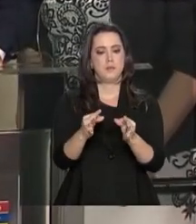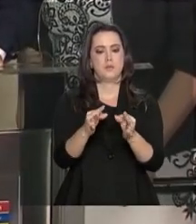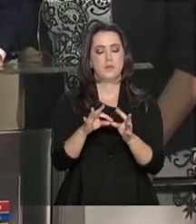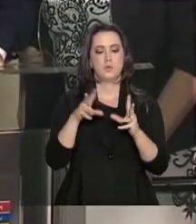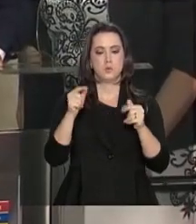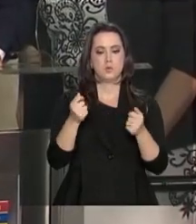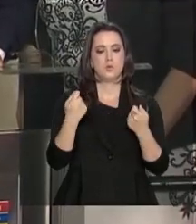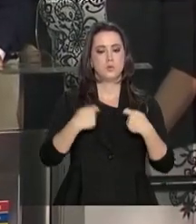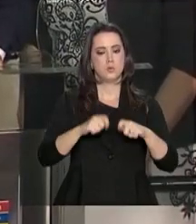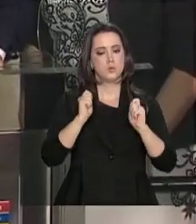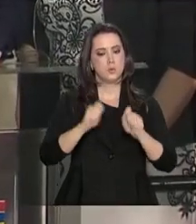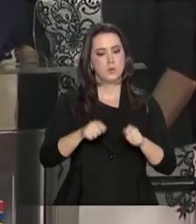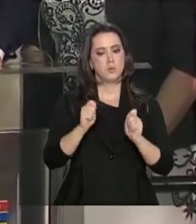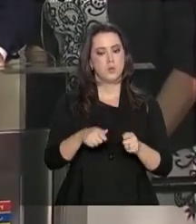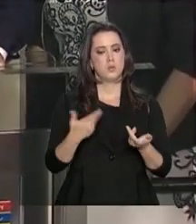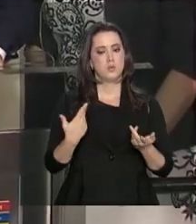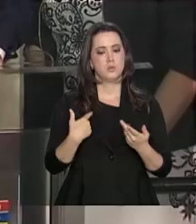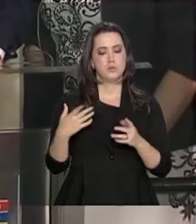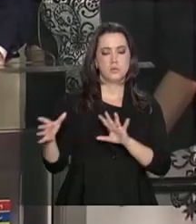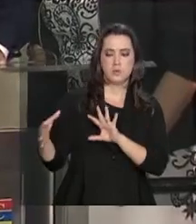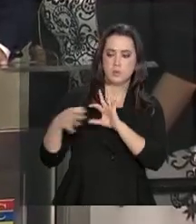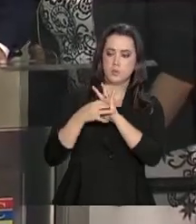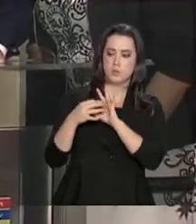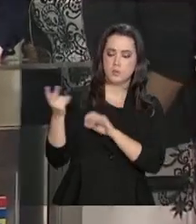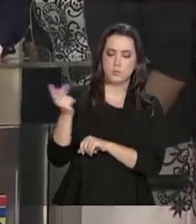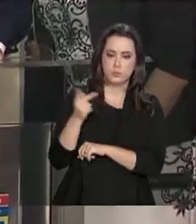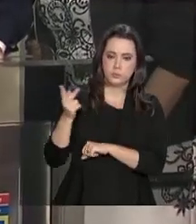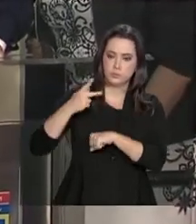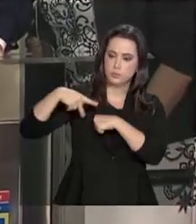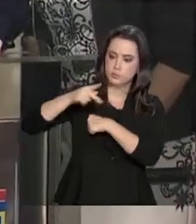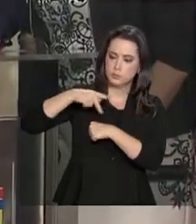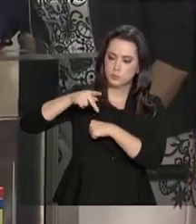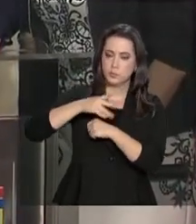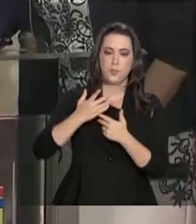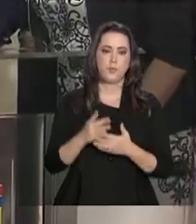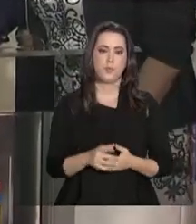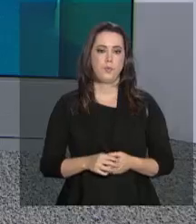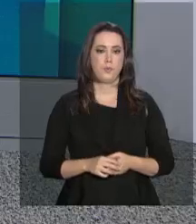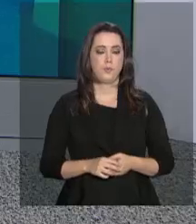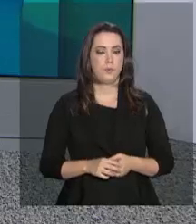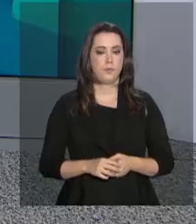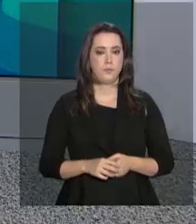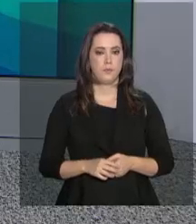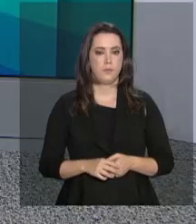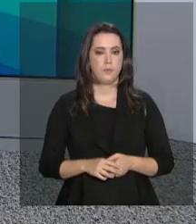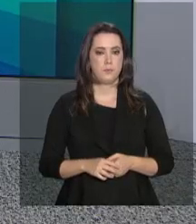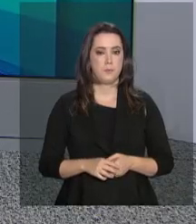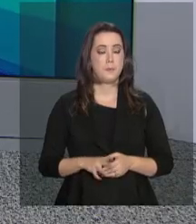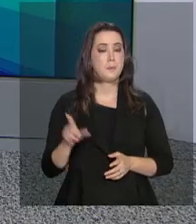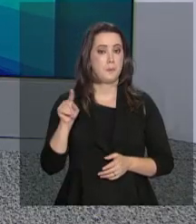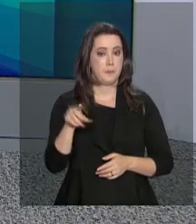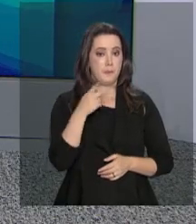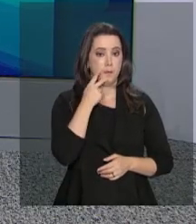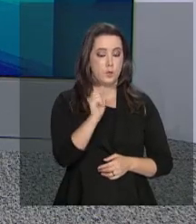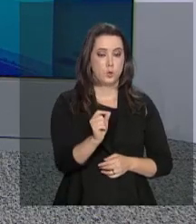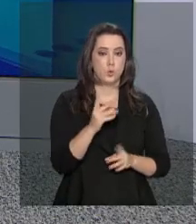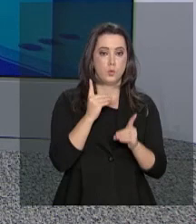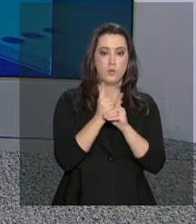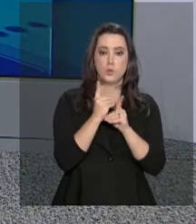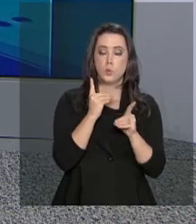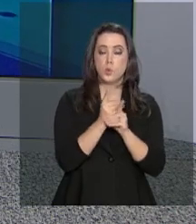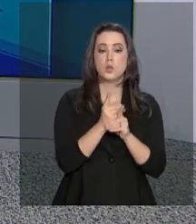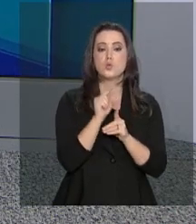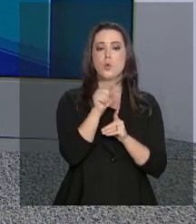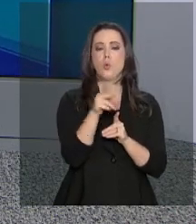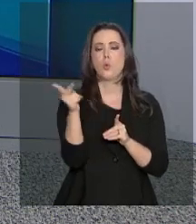em tudo aquilo que possa trazer benefício para os dois países. Ainda durante o encontro,